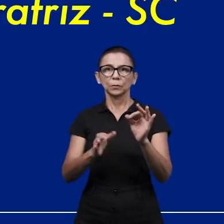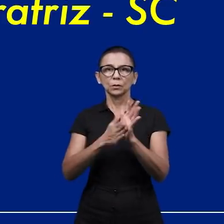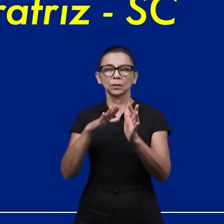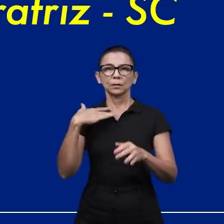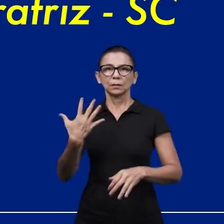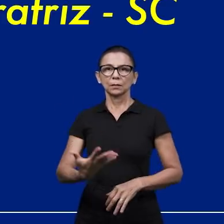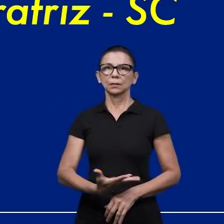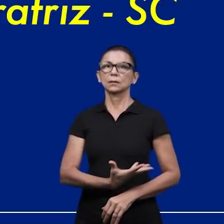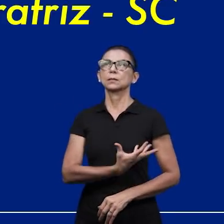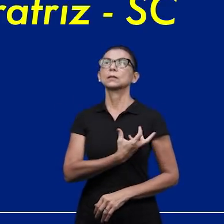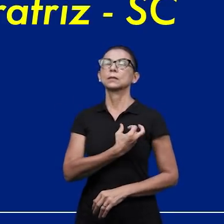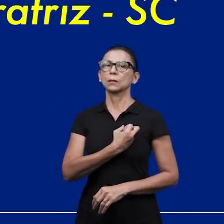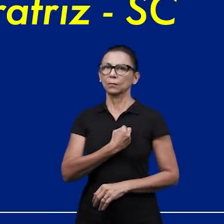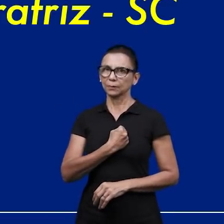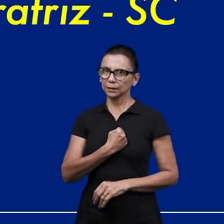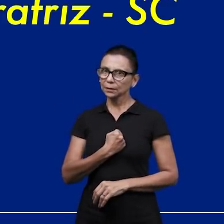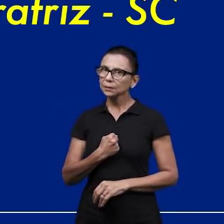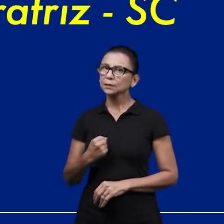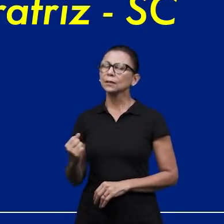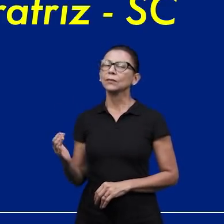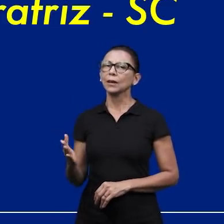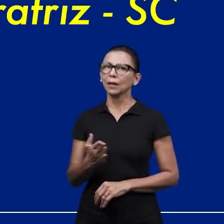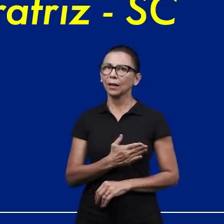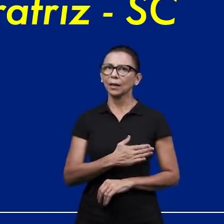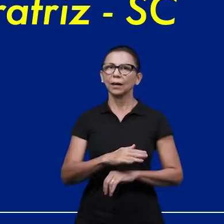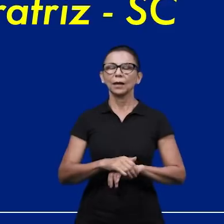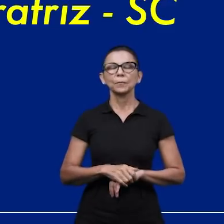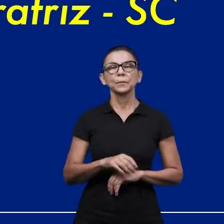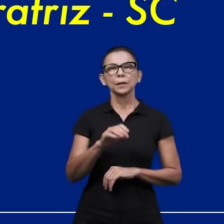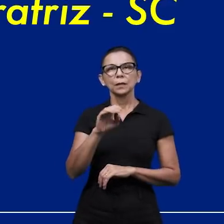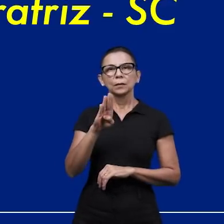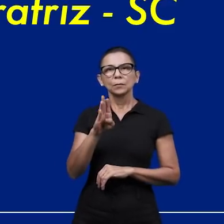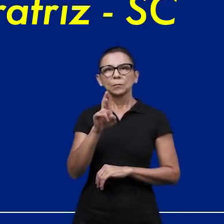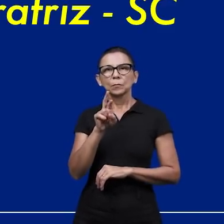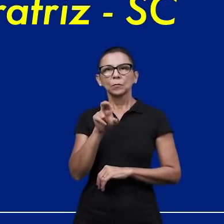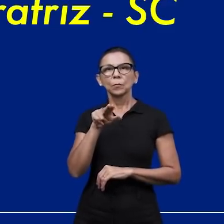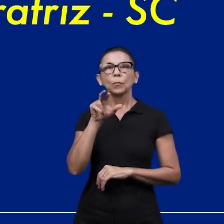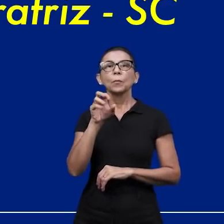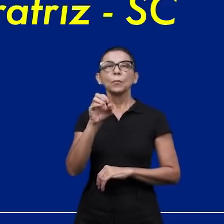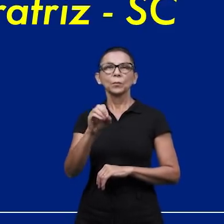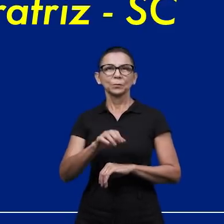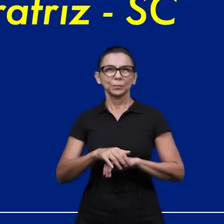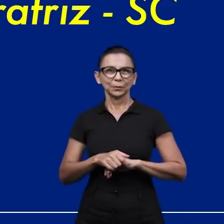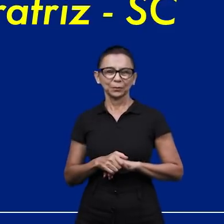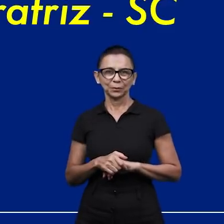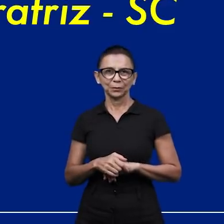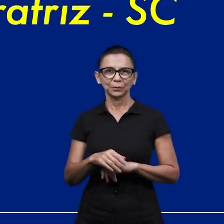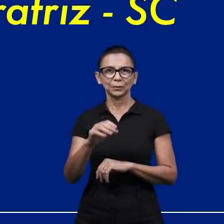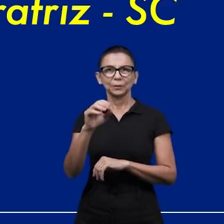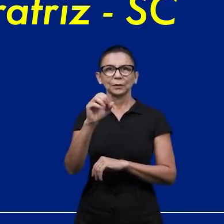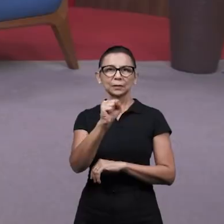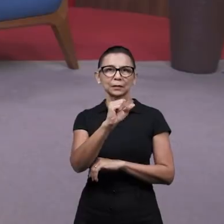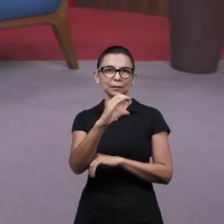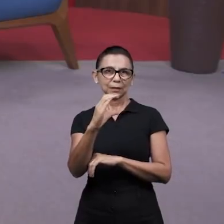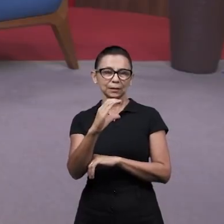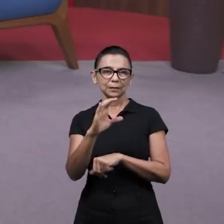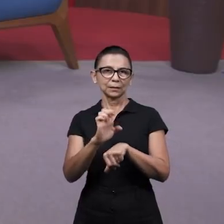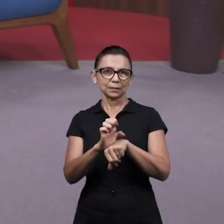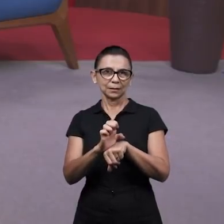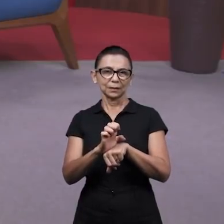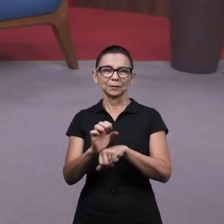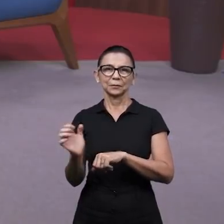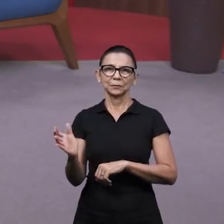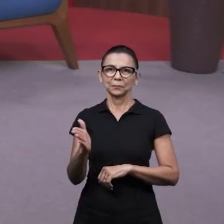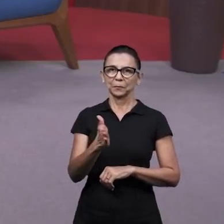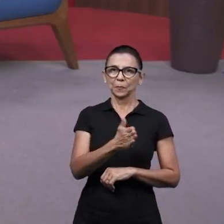da salvação. Bruno Coutinho, lá de Santo Amaro da Imperatriz, em Santa Catarina. E agora a gente vai